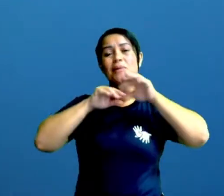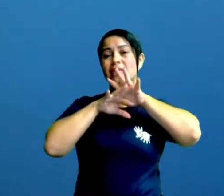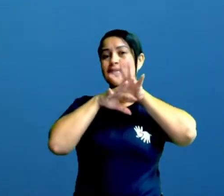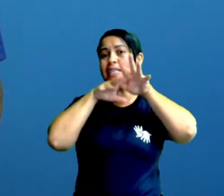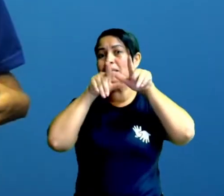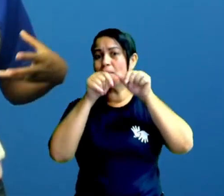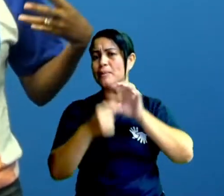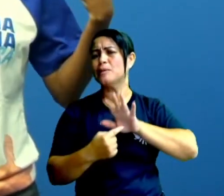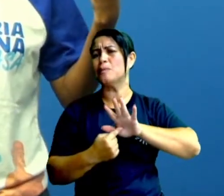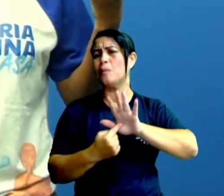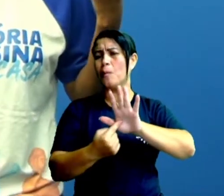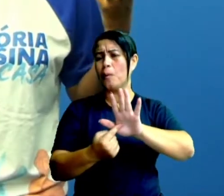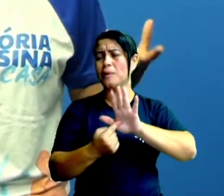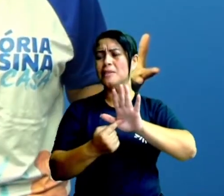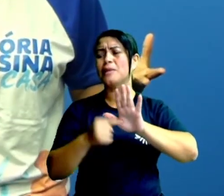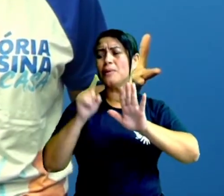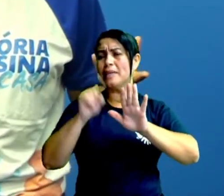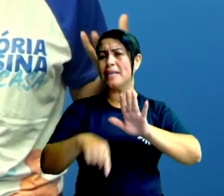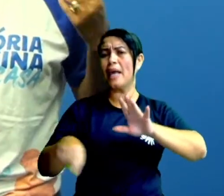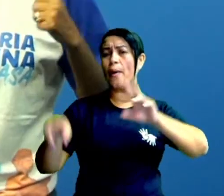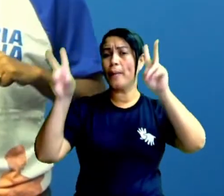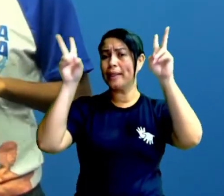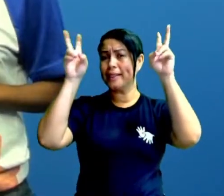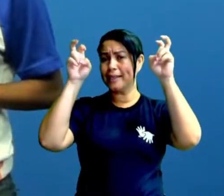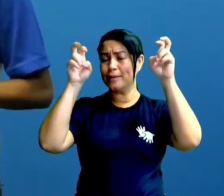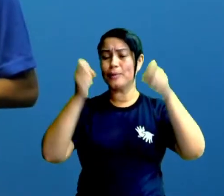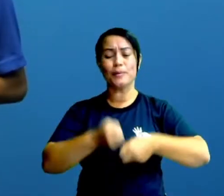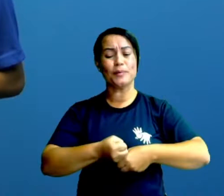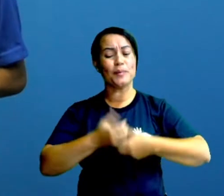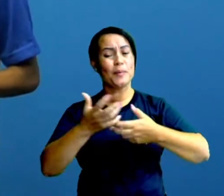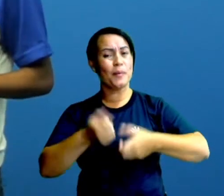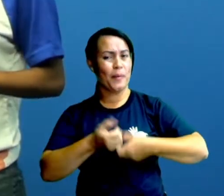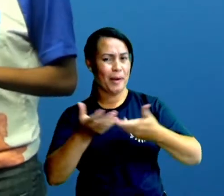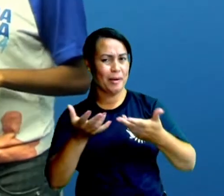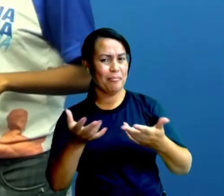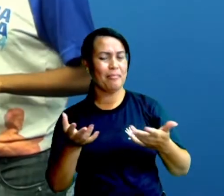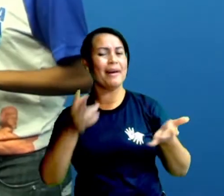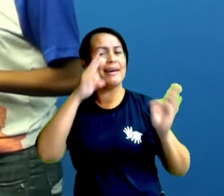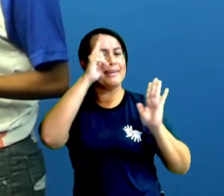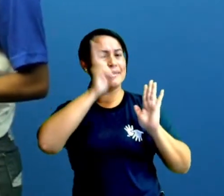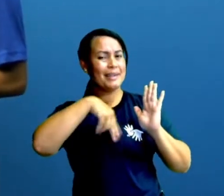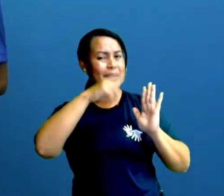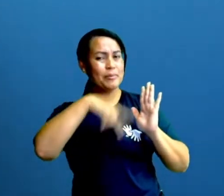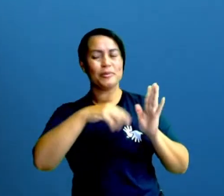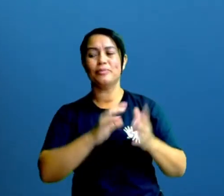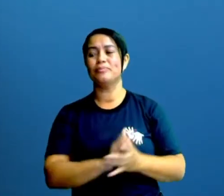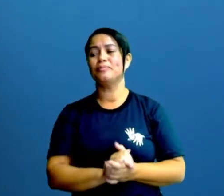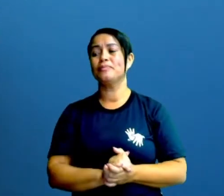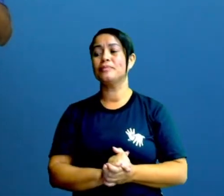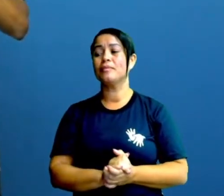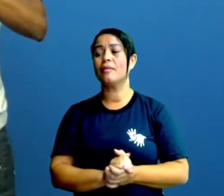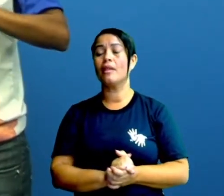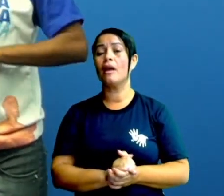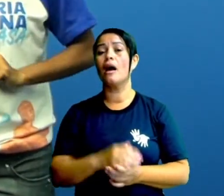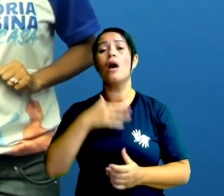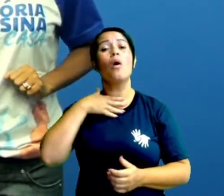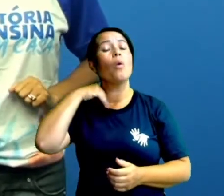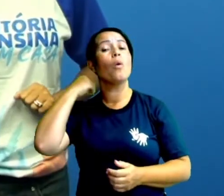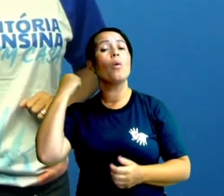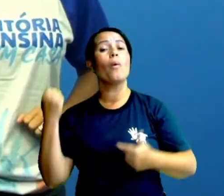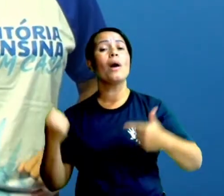bichos indicando que este é o título do poema que nós acabamos de ler uma